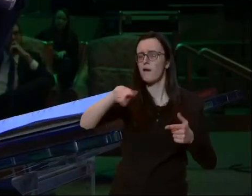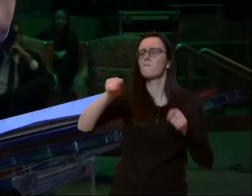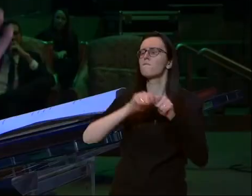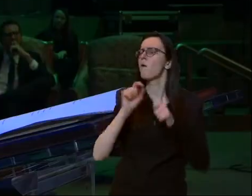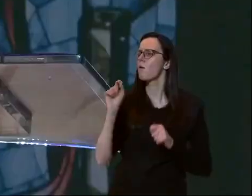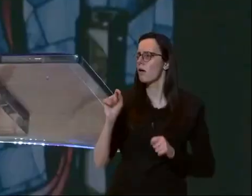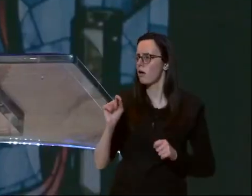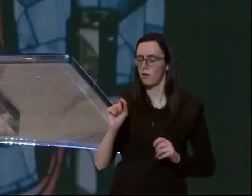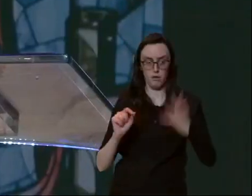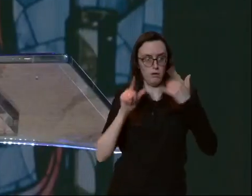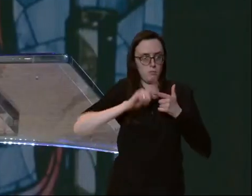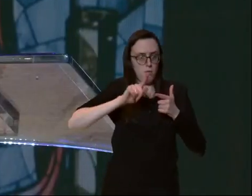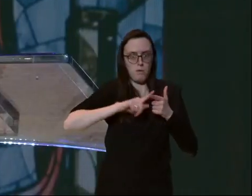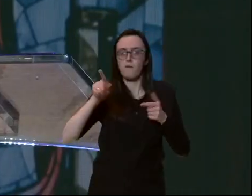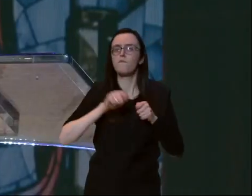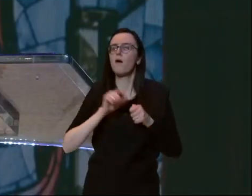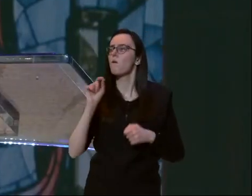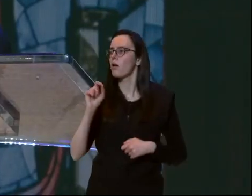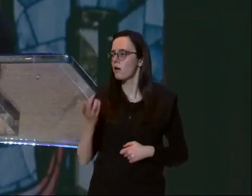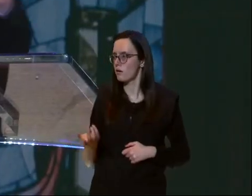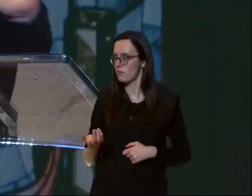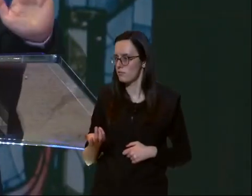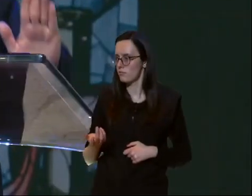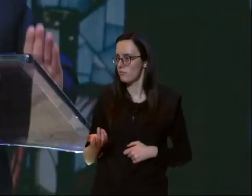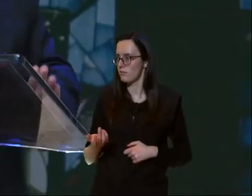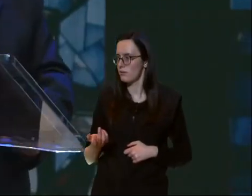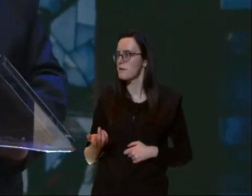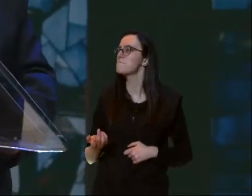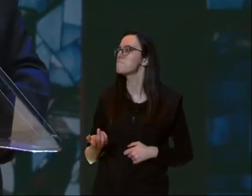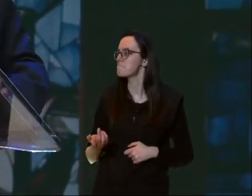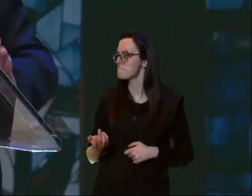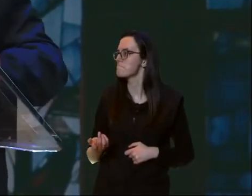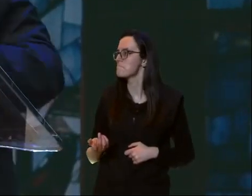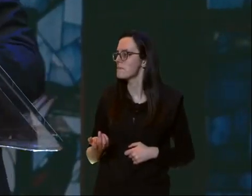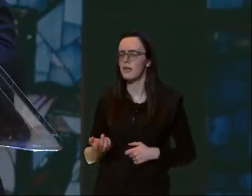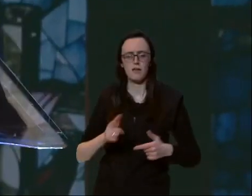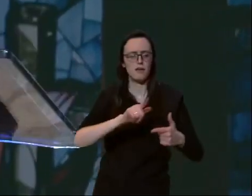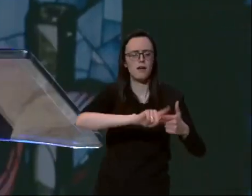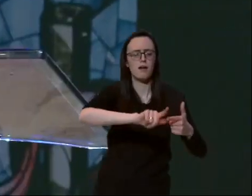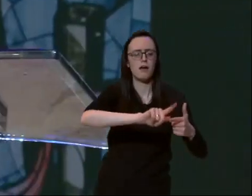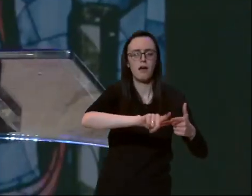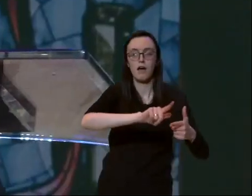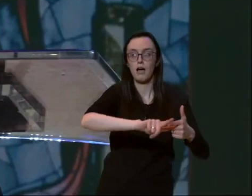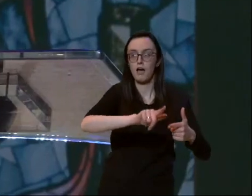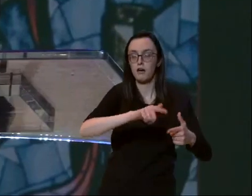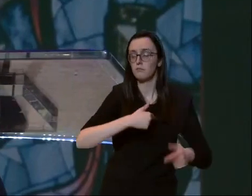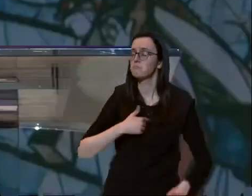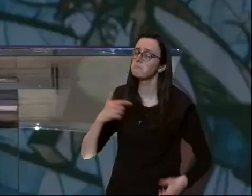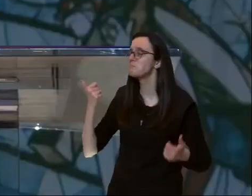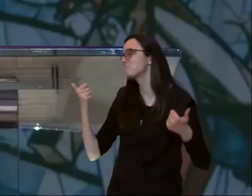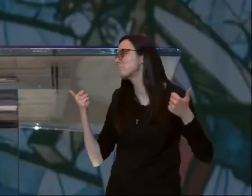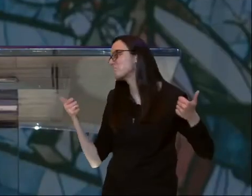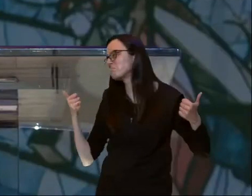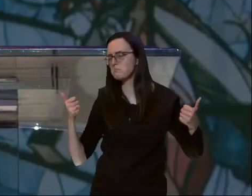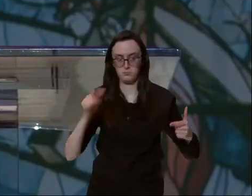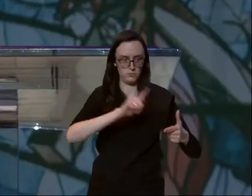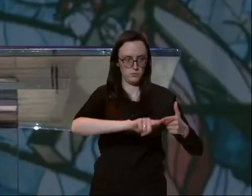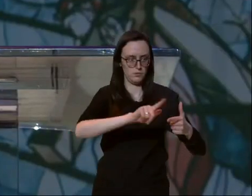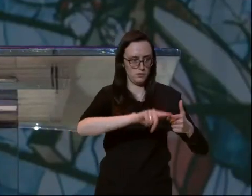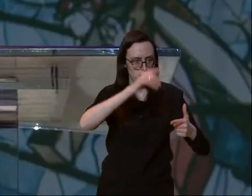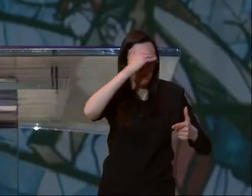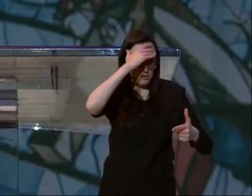nossa família, na nossa vida? Quando surge uma enfermidade, qual a primeira coisa que vem na sua mente? Procurar